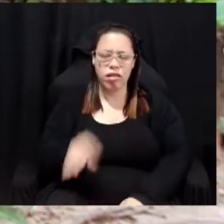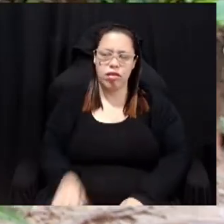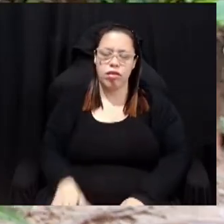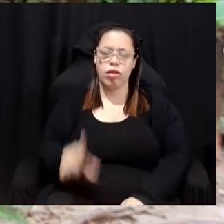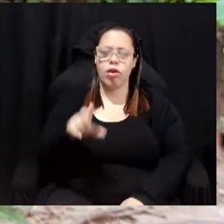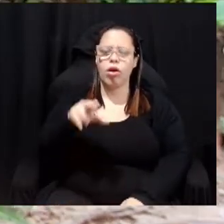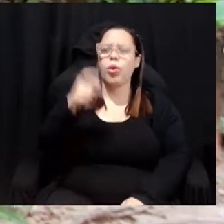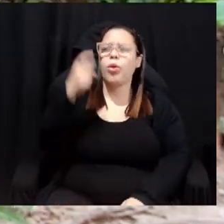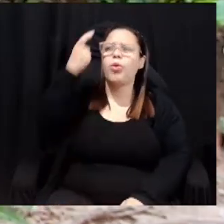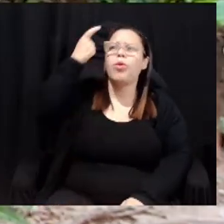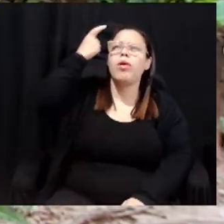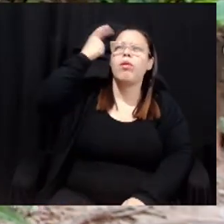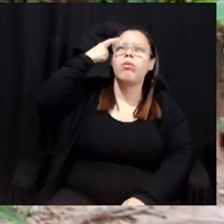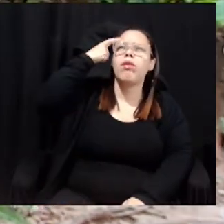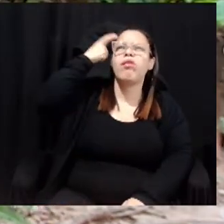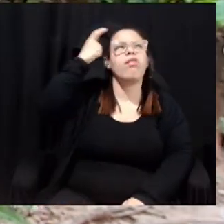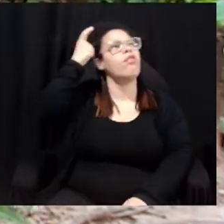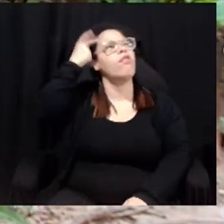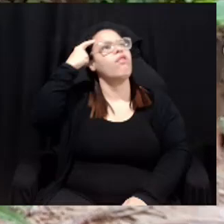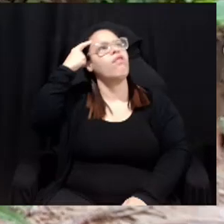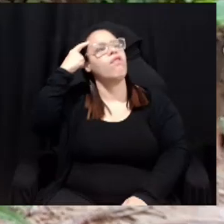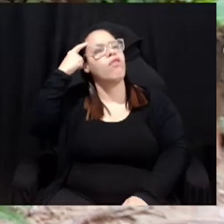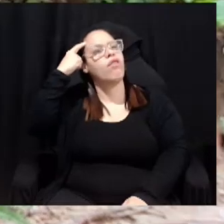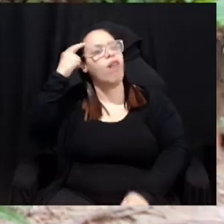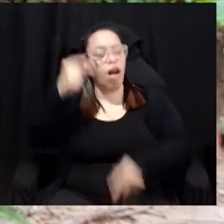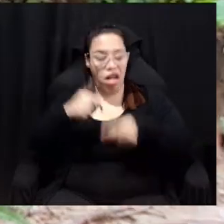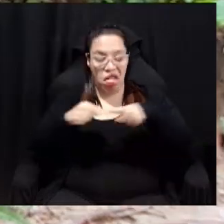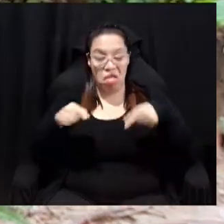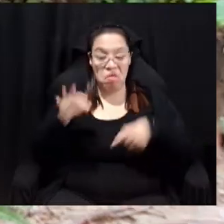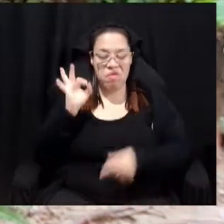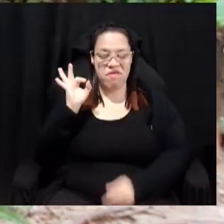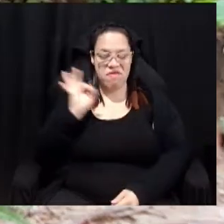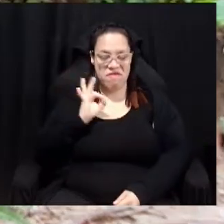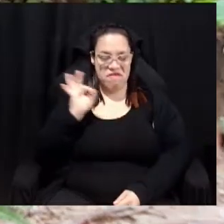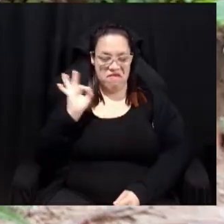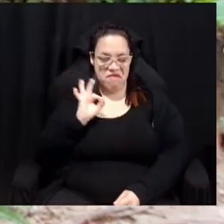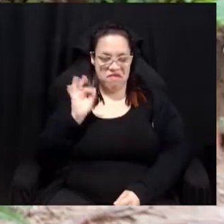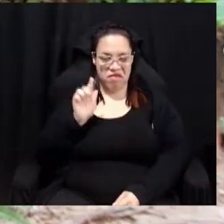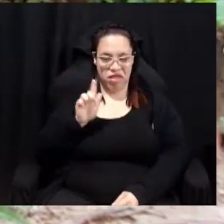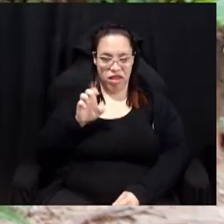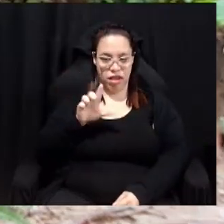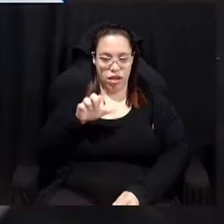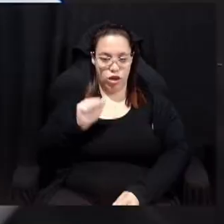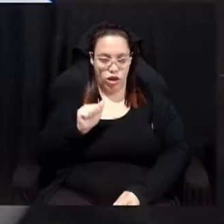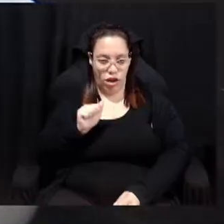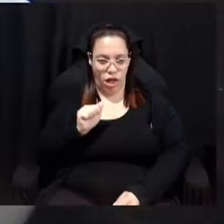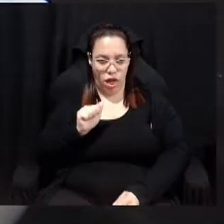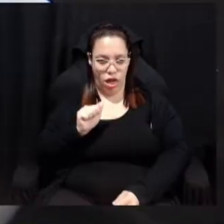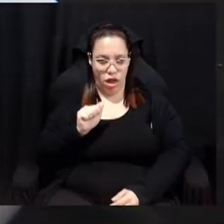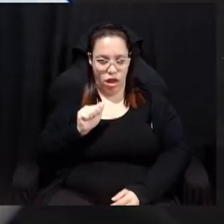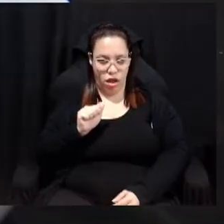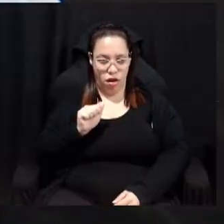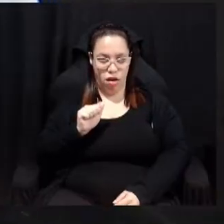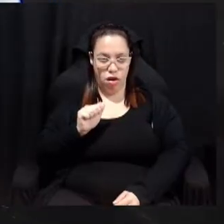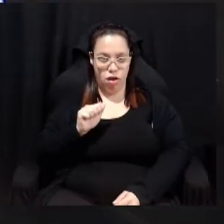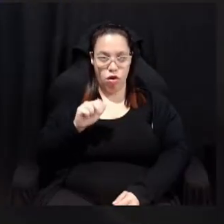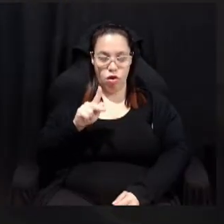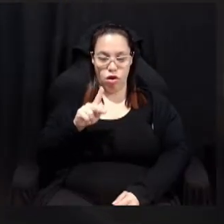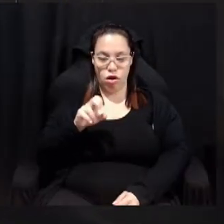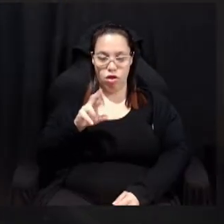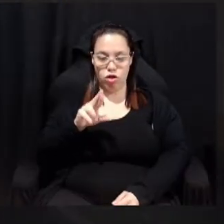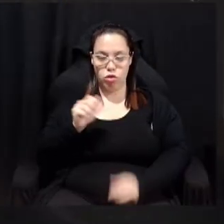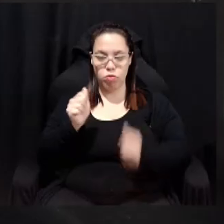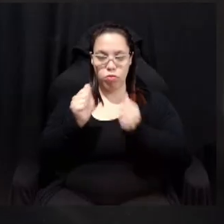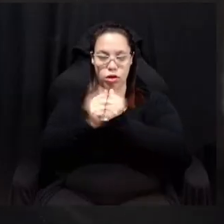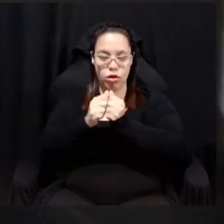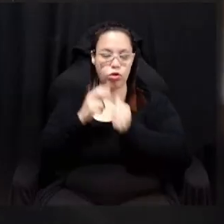pensando e fez um prato chique, na época era pera, uma geleia de pera com vinho, né? E dali eu me senti, sabe, do nada, de